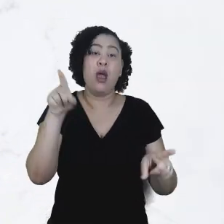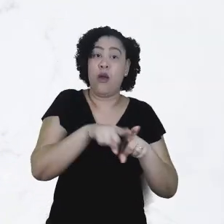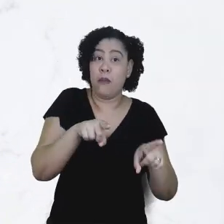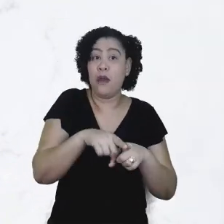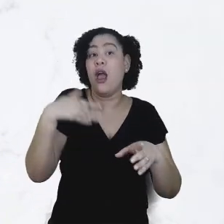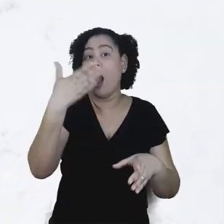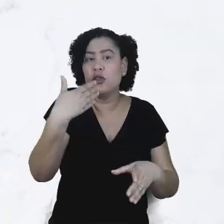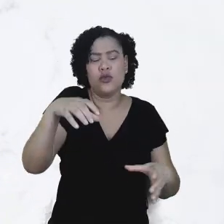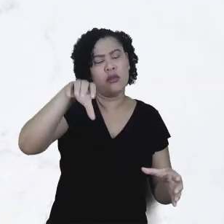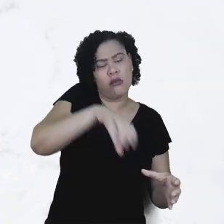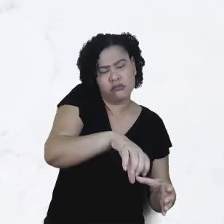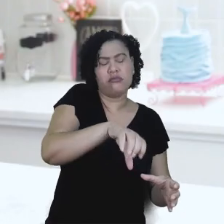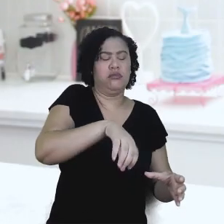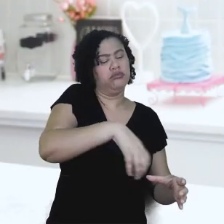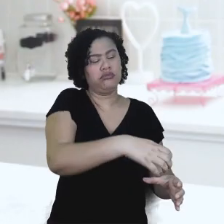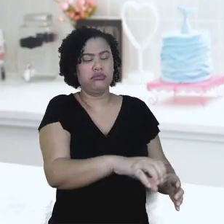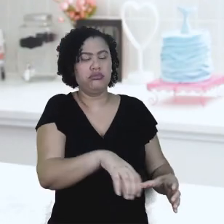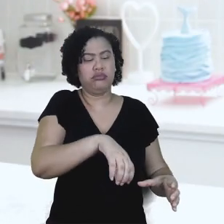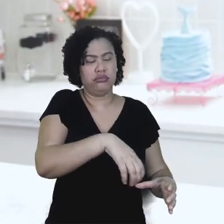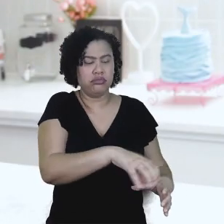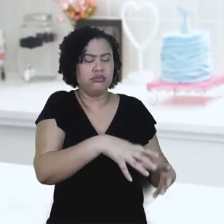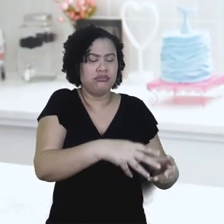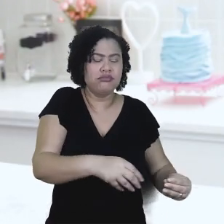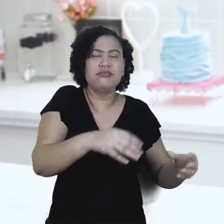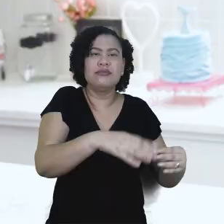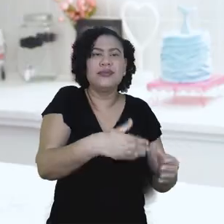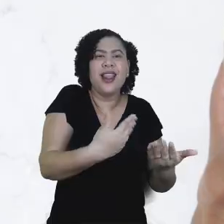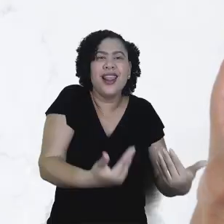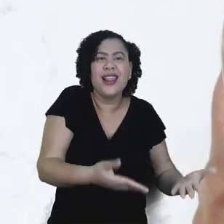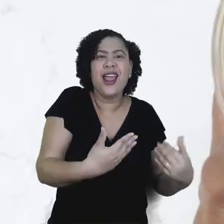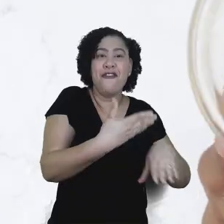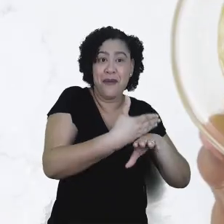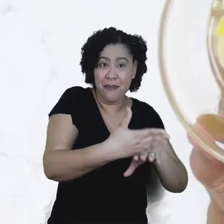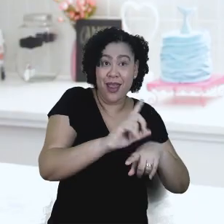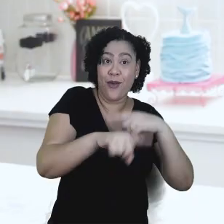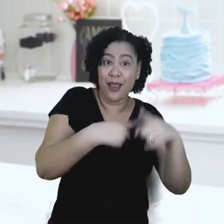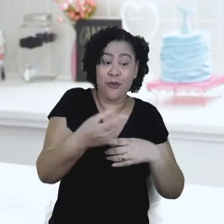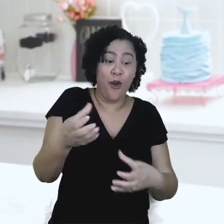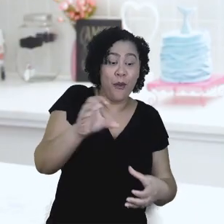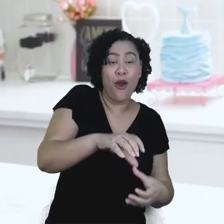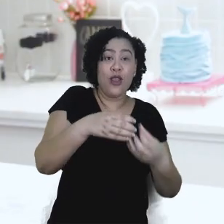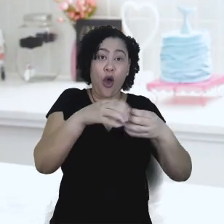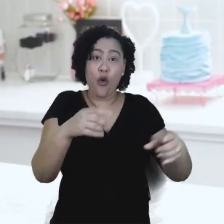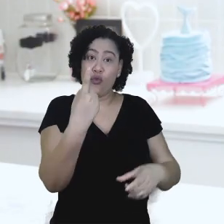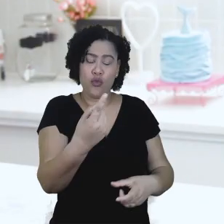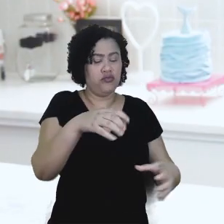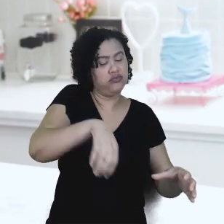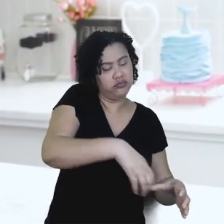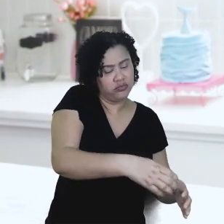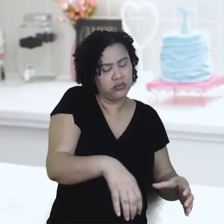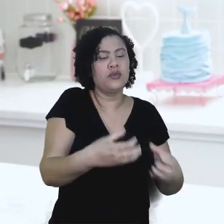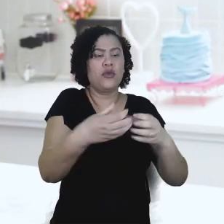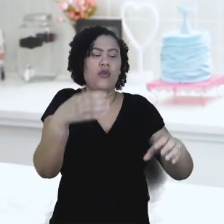um creme leve esbranquiçado. Depois, começamos a adicionar os ovos um a um. Adiciona um ovo, bate um